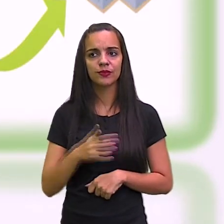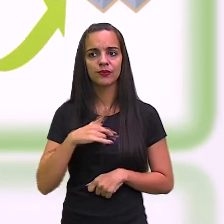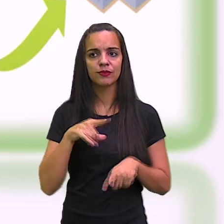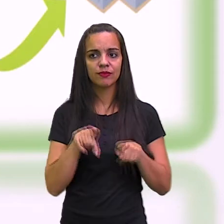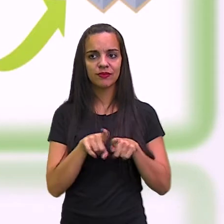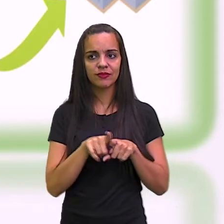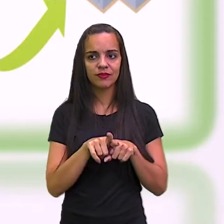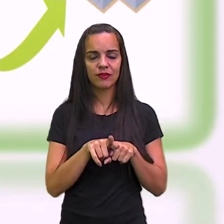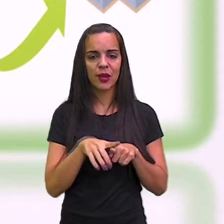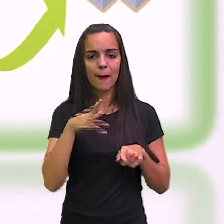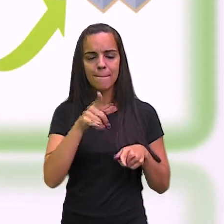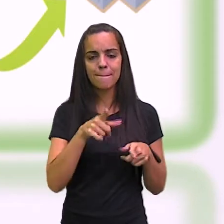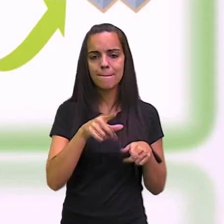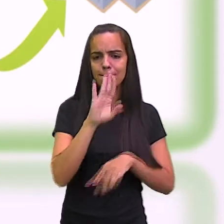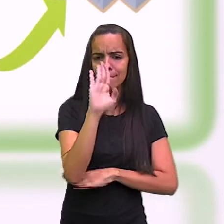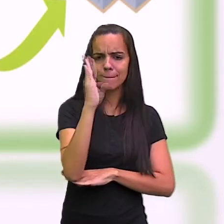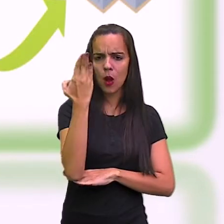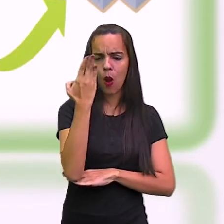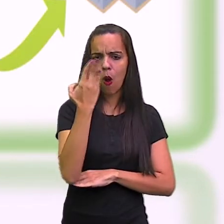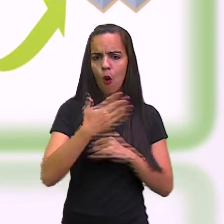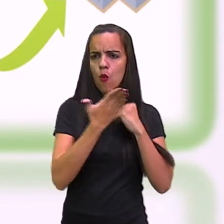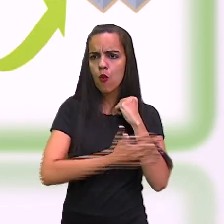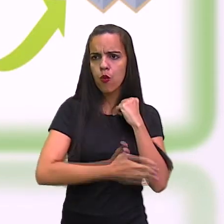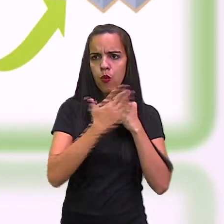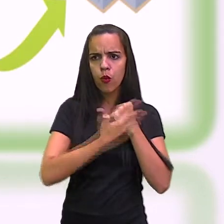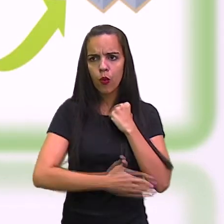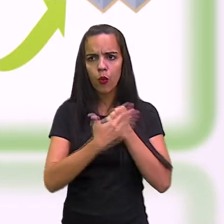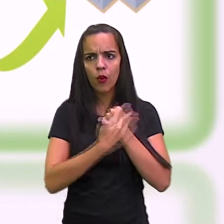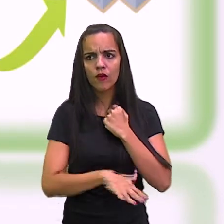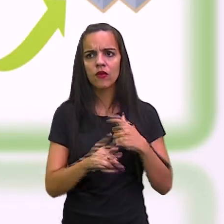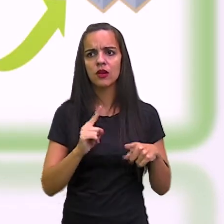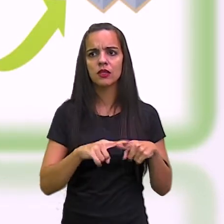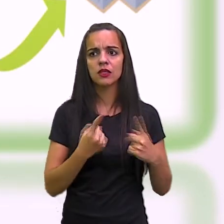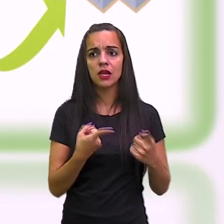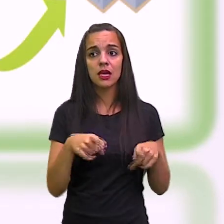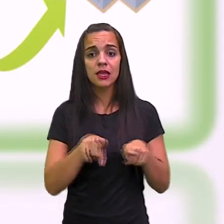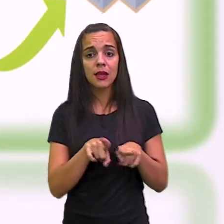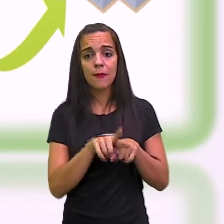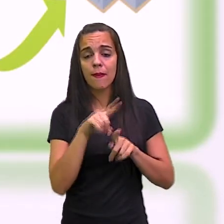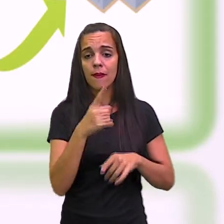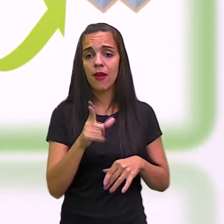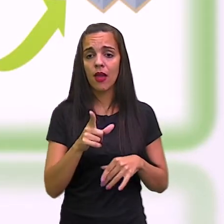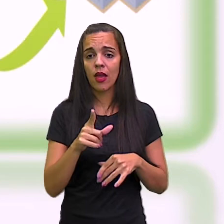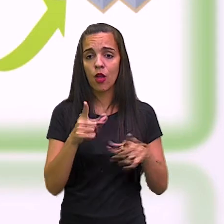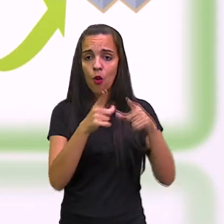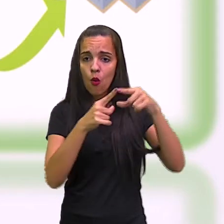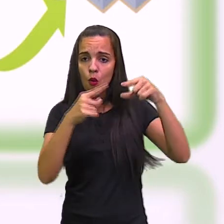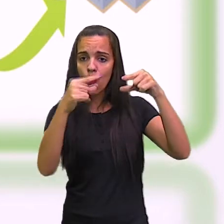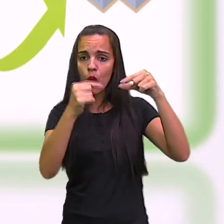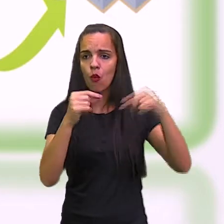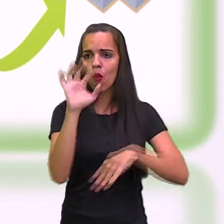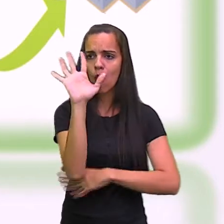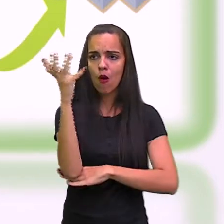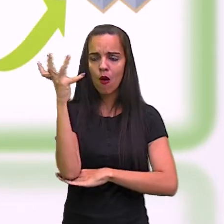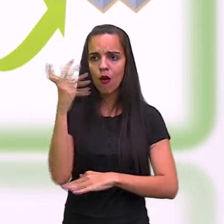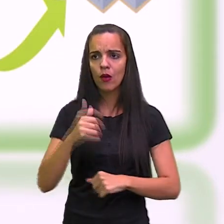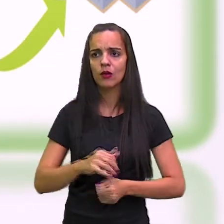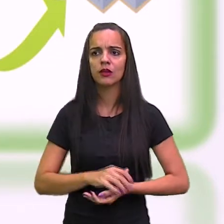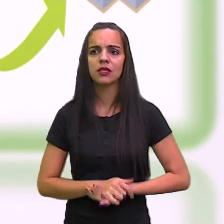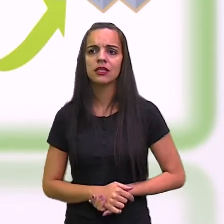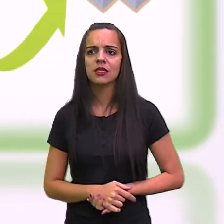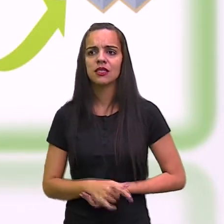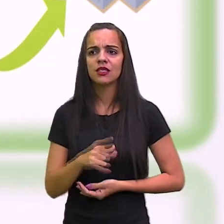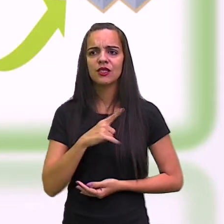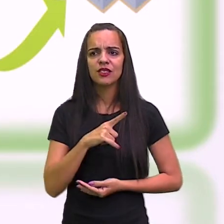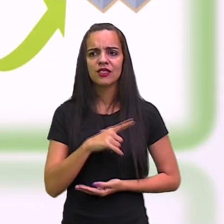Serradura de madeira, galhos e folhas de árvores, casca de arroz, lodo